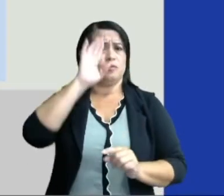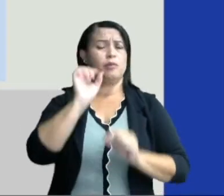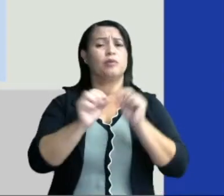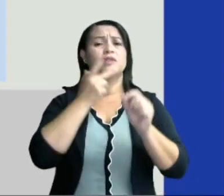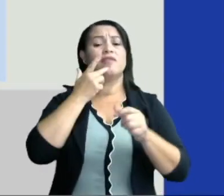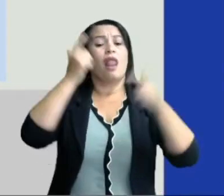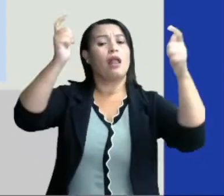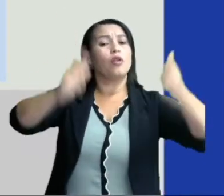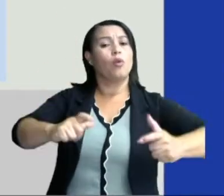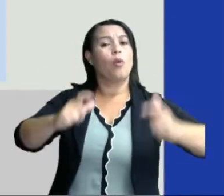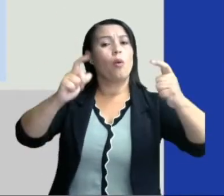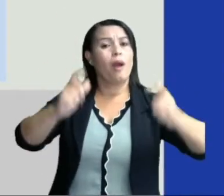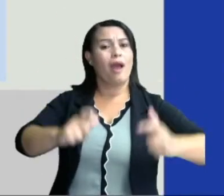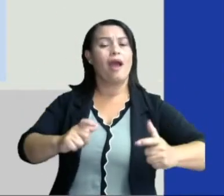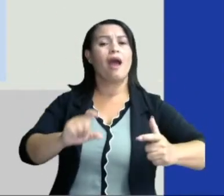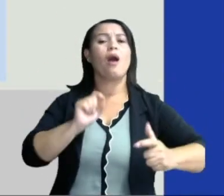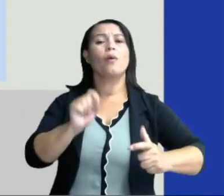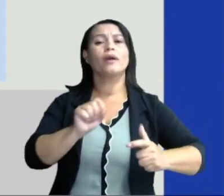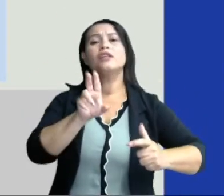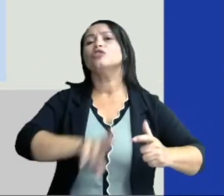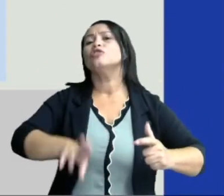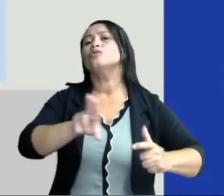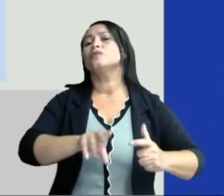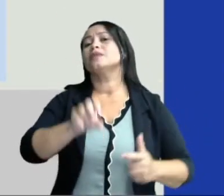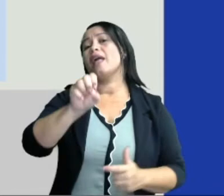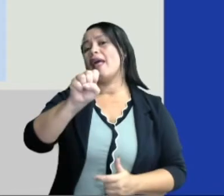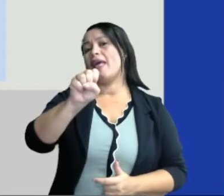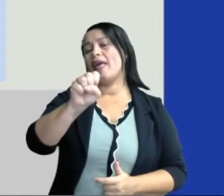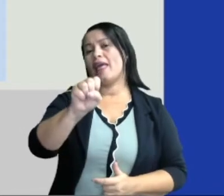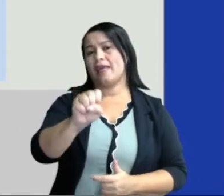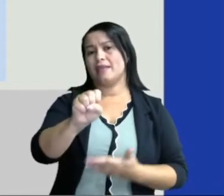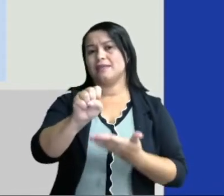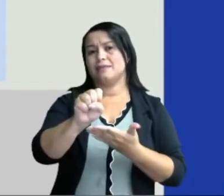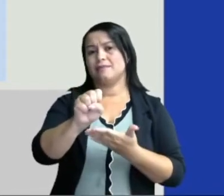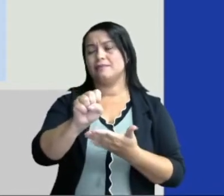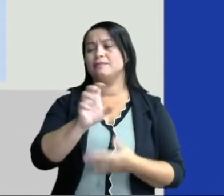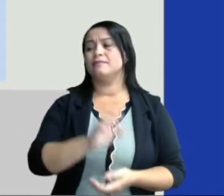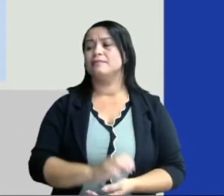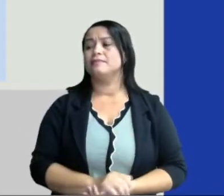de lugar, a gente usa S, esa.